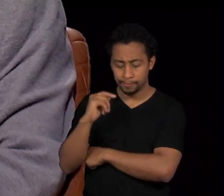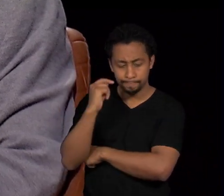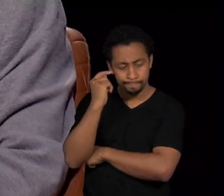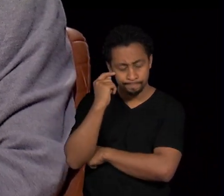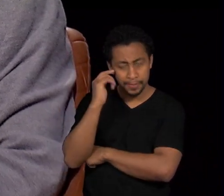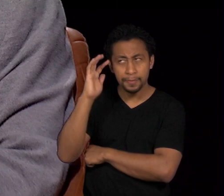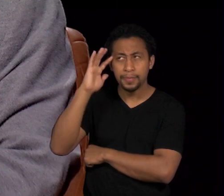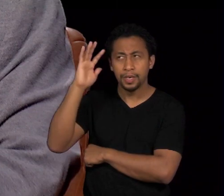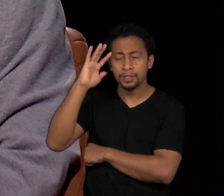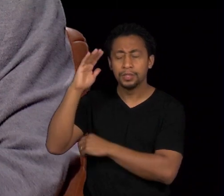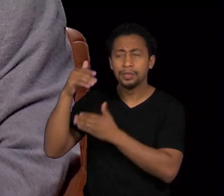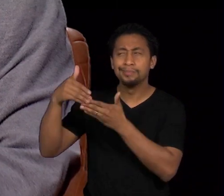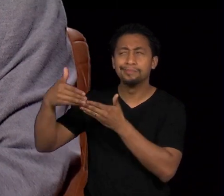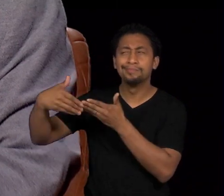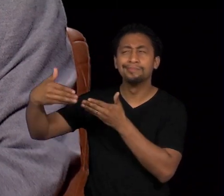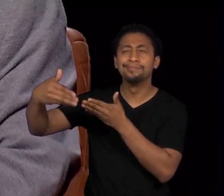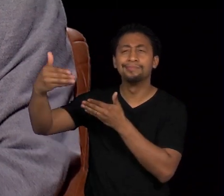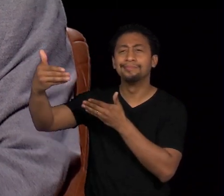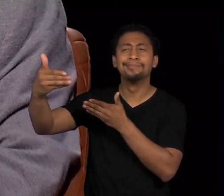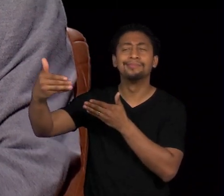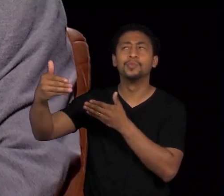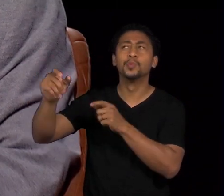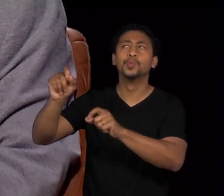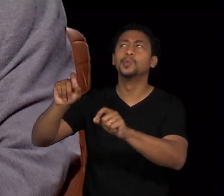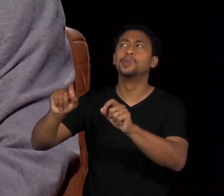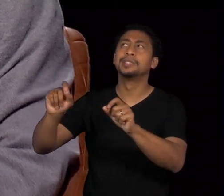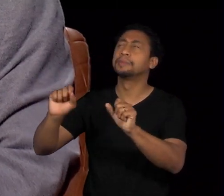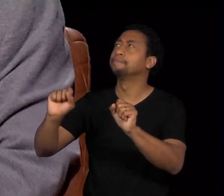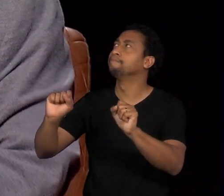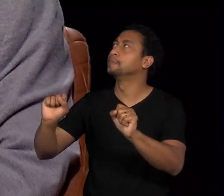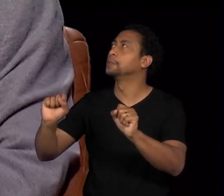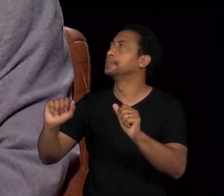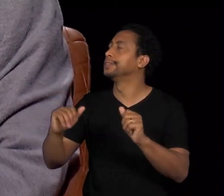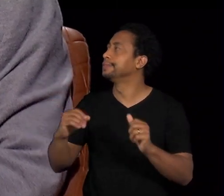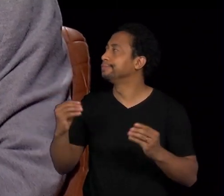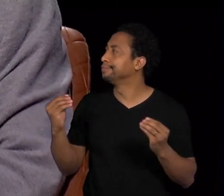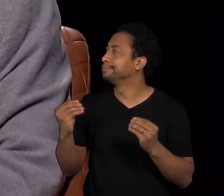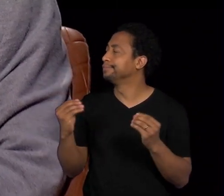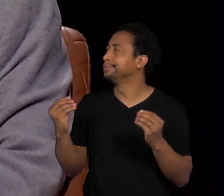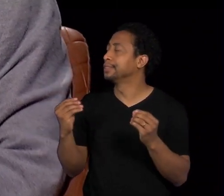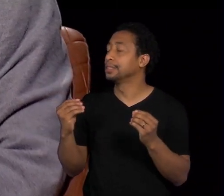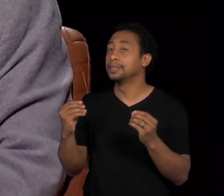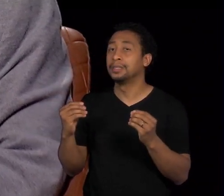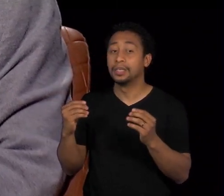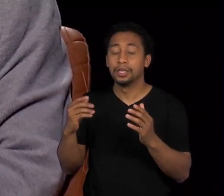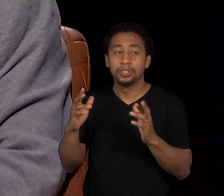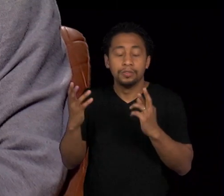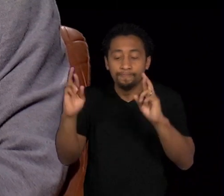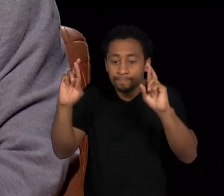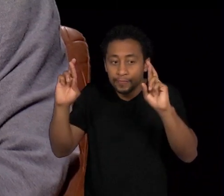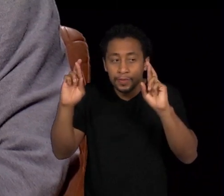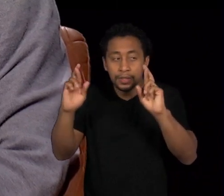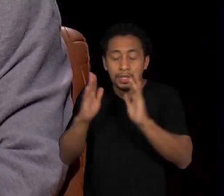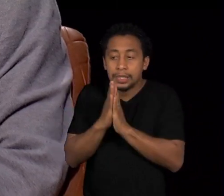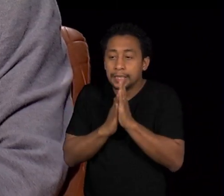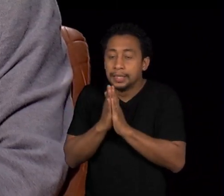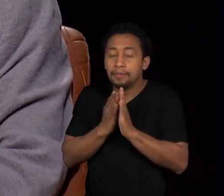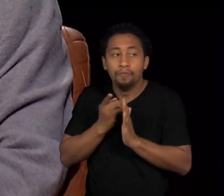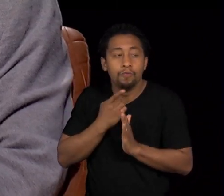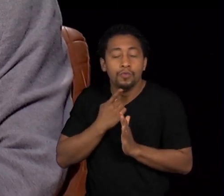é uma é alguma coisa que a gente almeja muito que a gente até